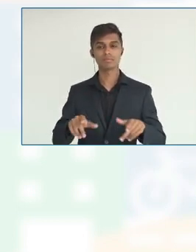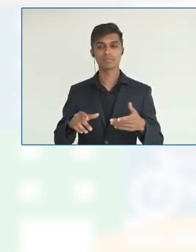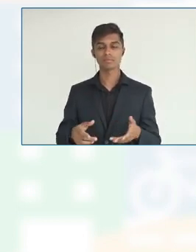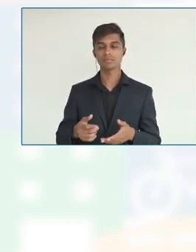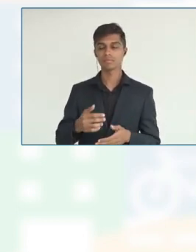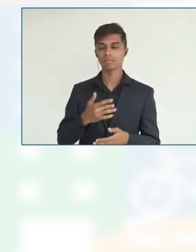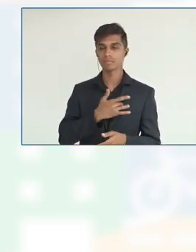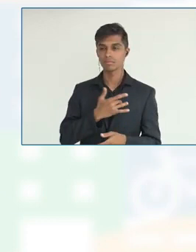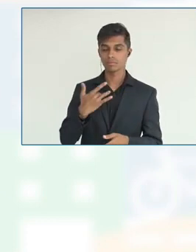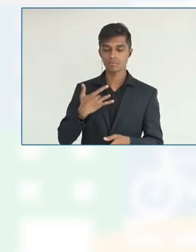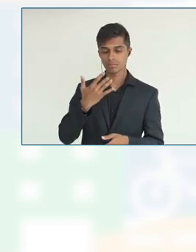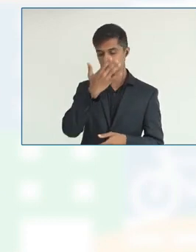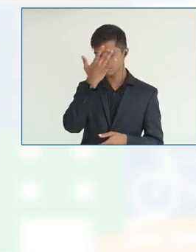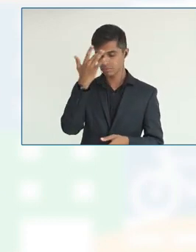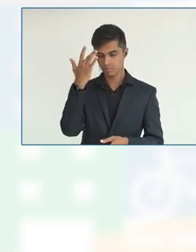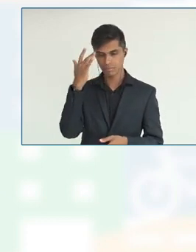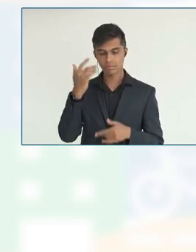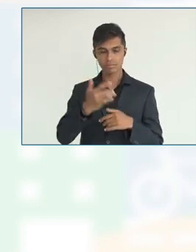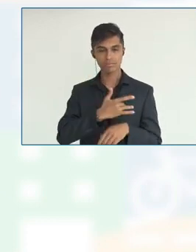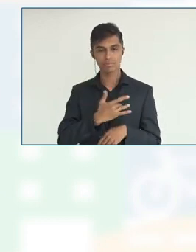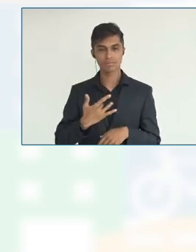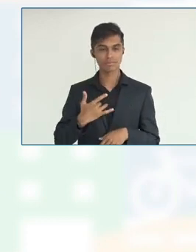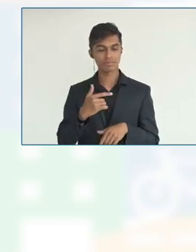ambiental, saúde do trabalhador,